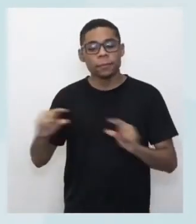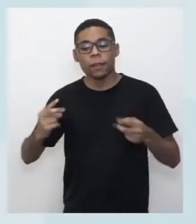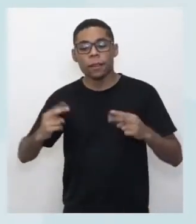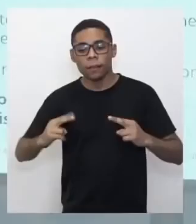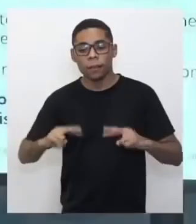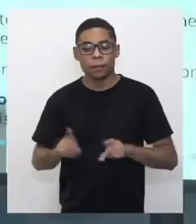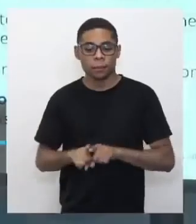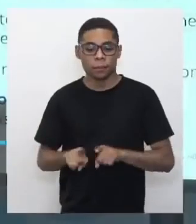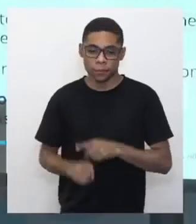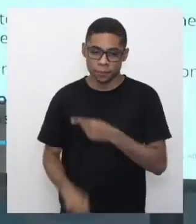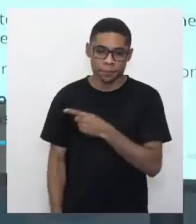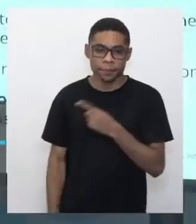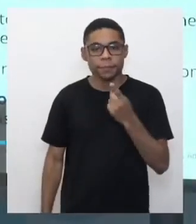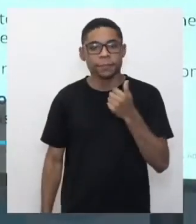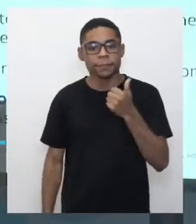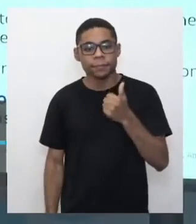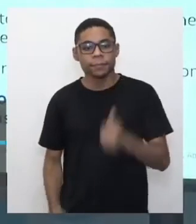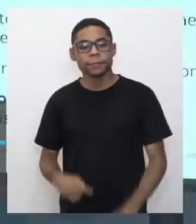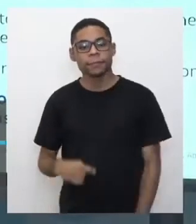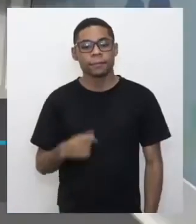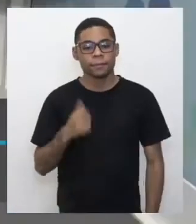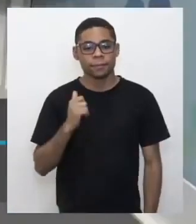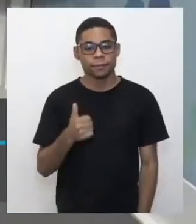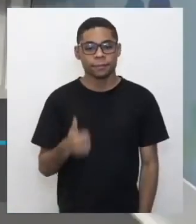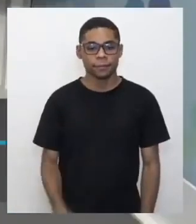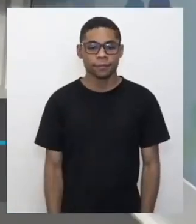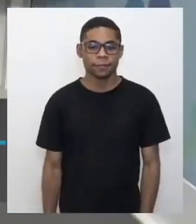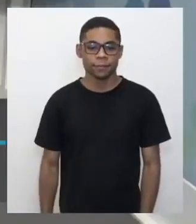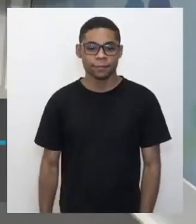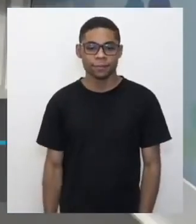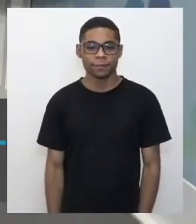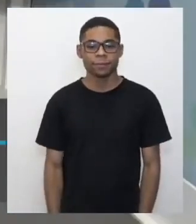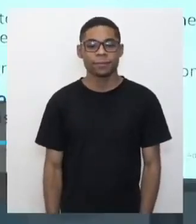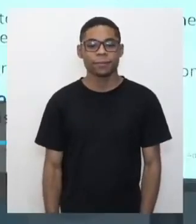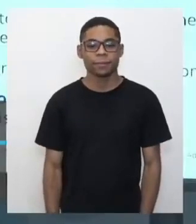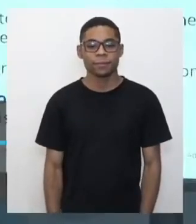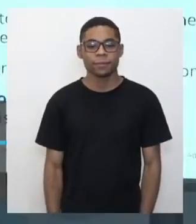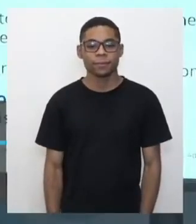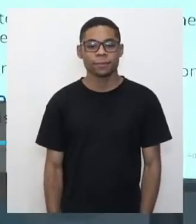também. E time to say bye, right? Right. Okay, so